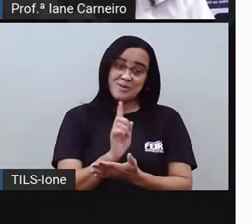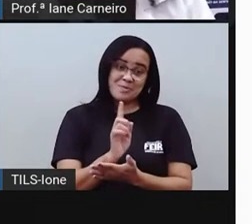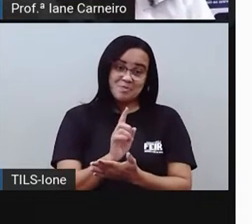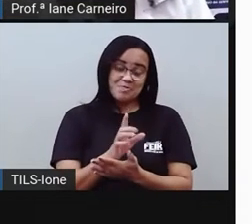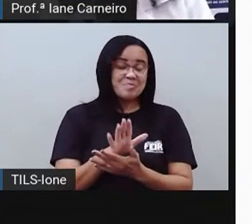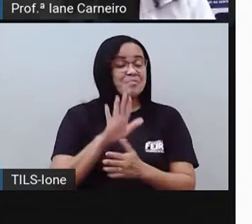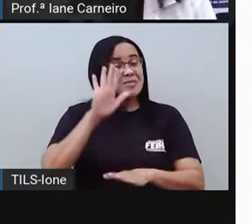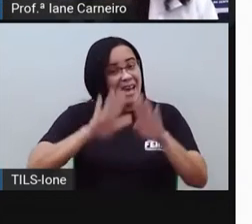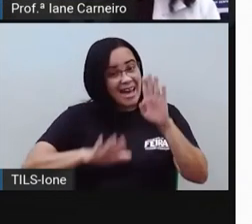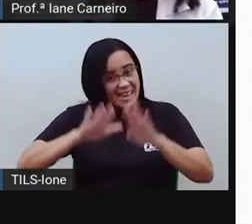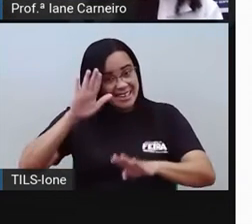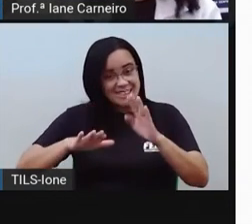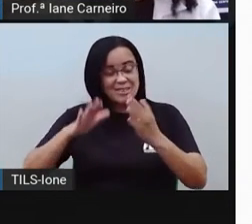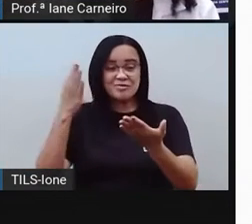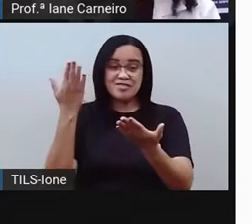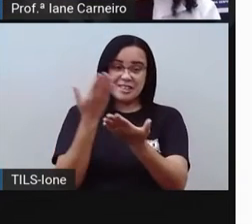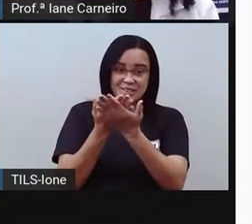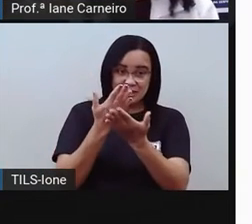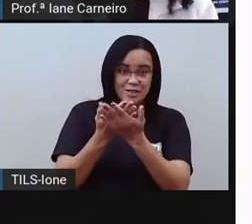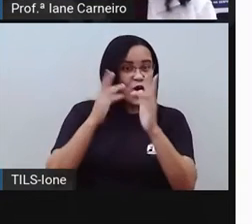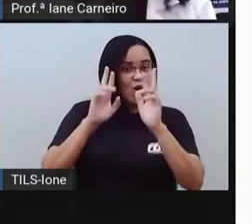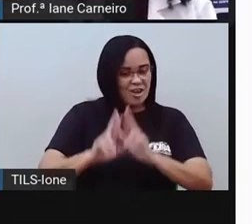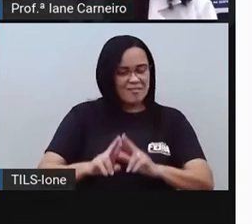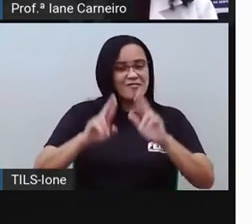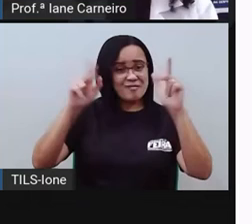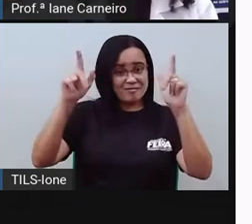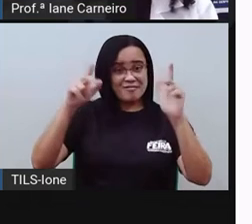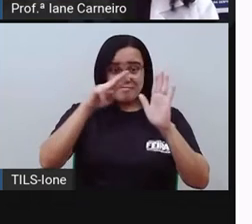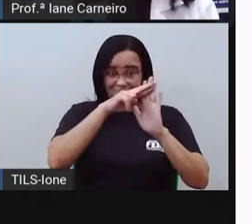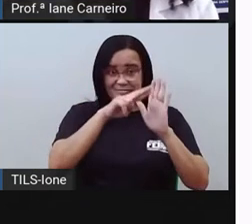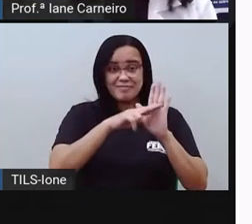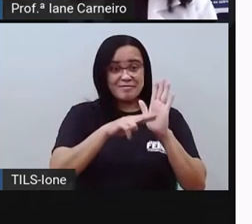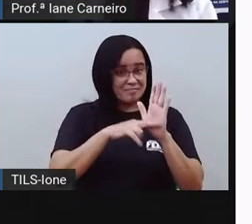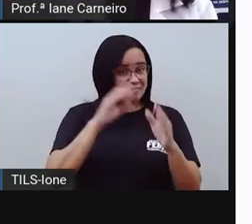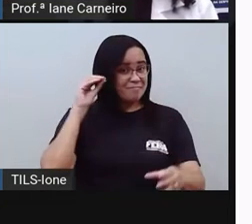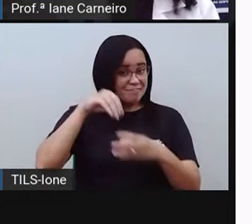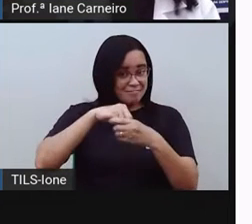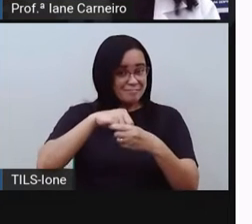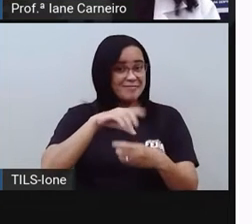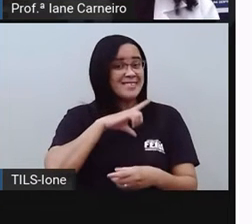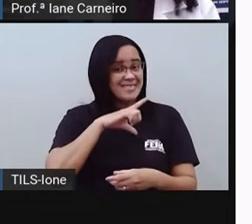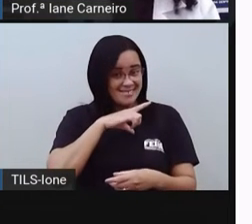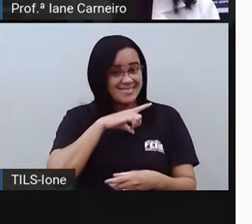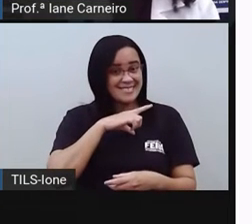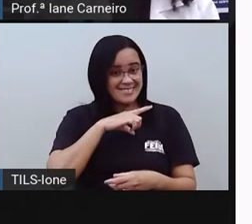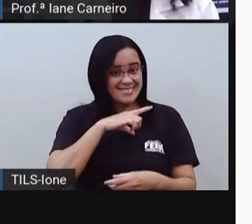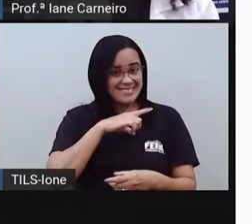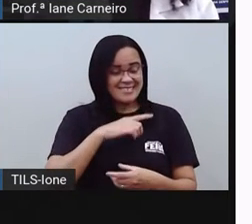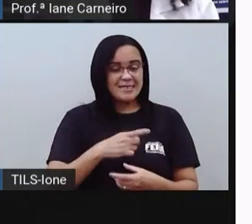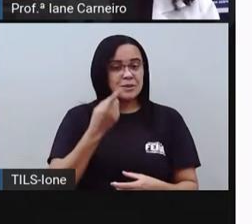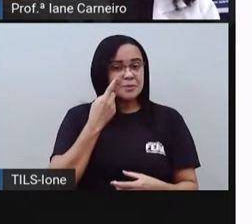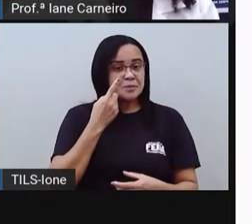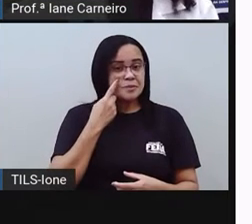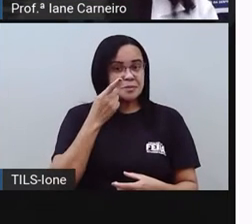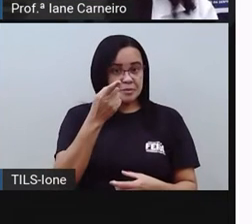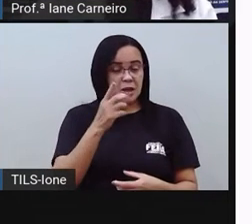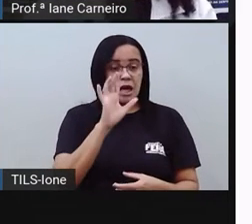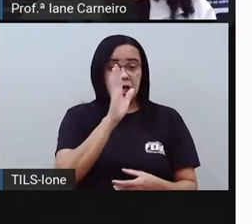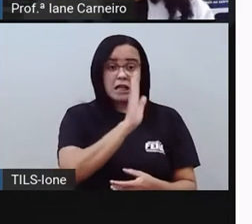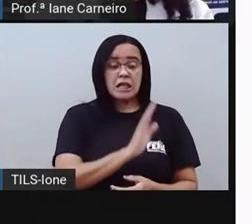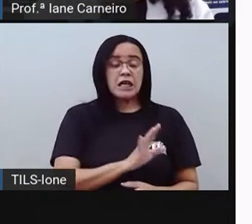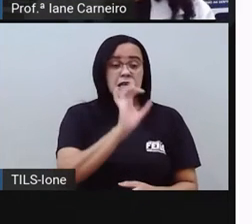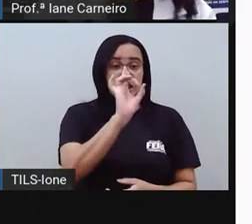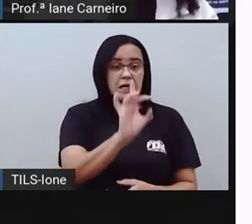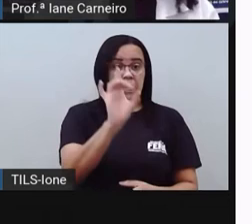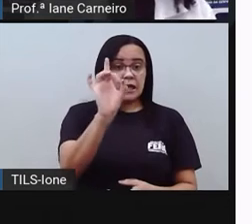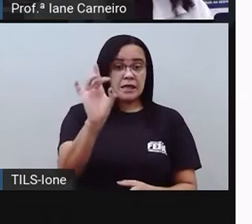outro coleguinha, né, do seu vizinho, que não estuda na mesma escola que você, não tem aquela regra, tá bom? Então, cada escola ela vai